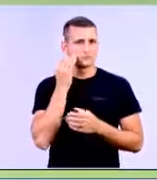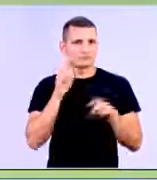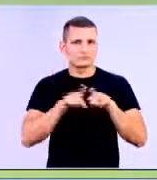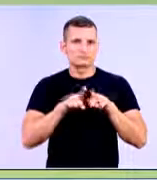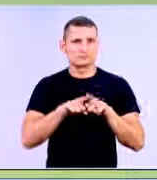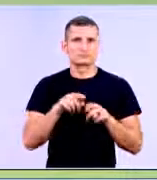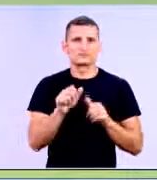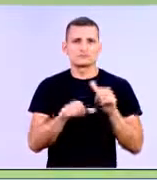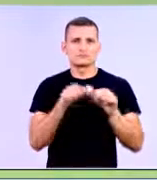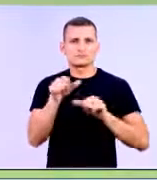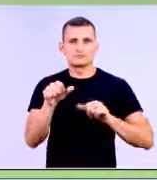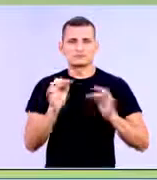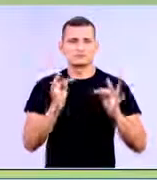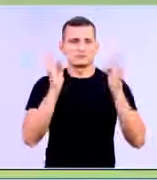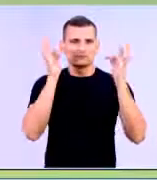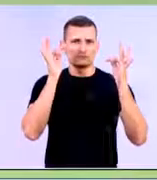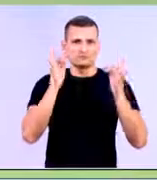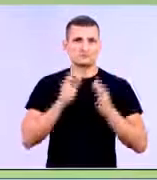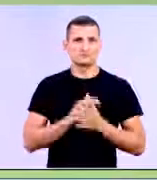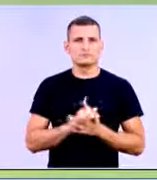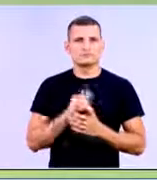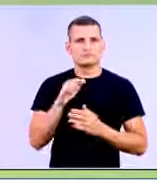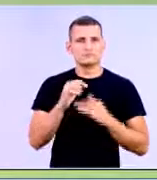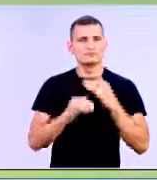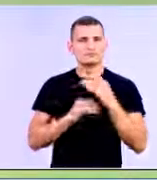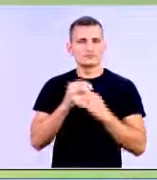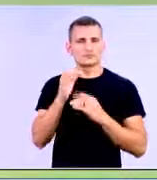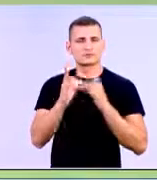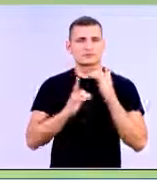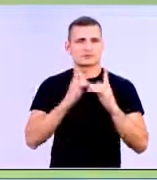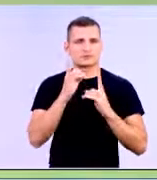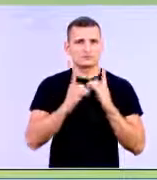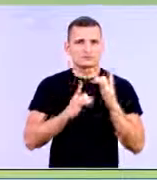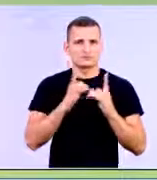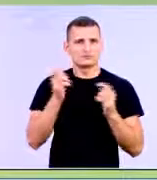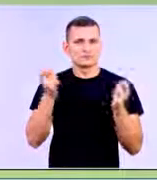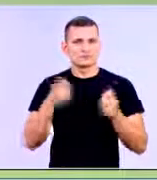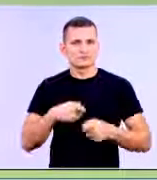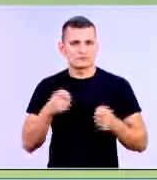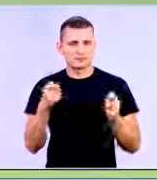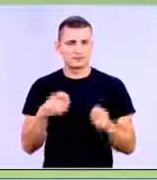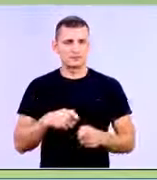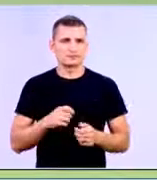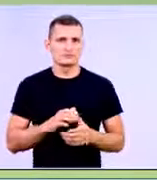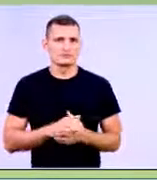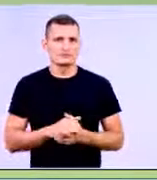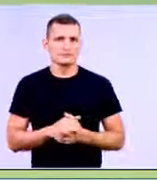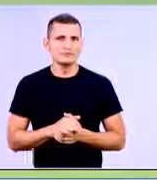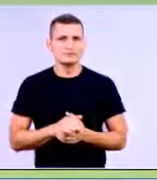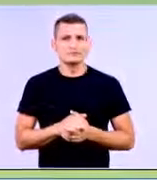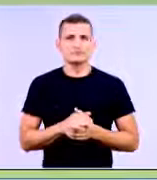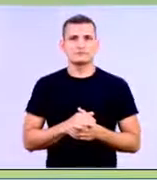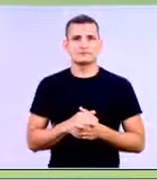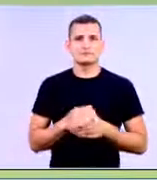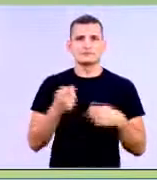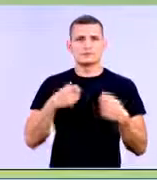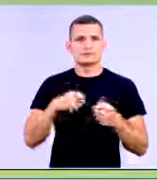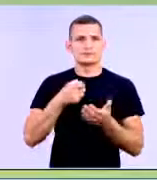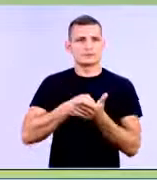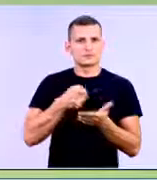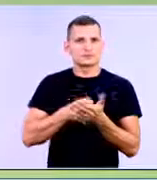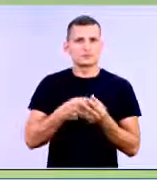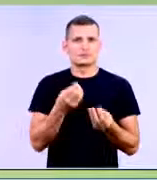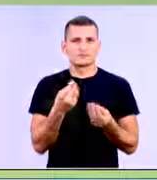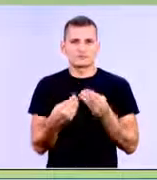na tecnologia. Como falamos, isso é um processo dinâmico e possivelmente não, ele deve ser obrigatoriamente